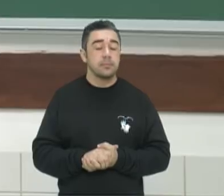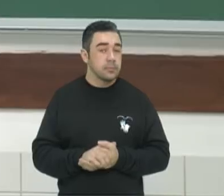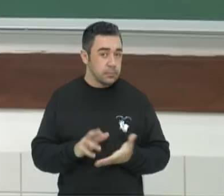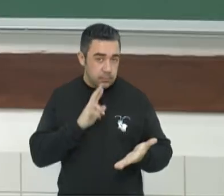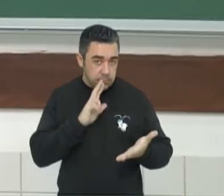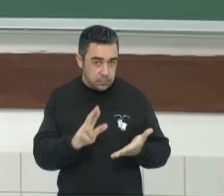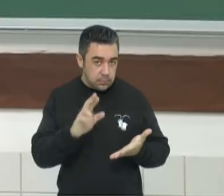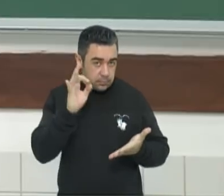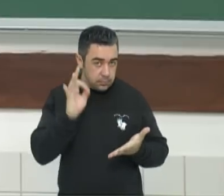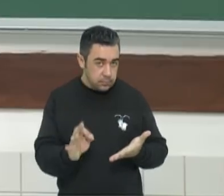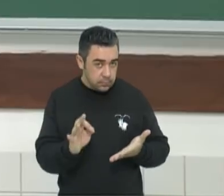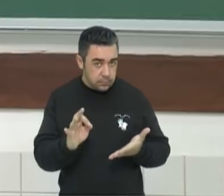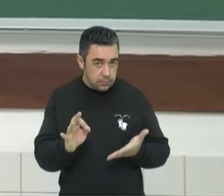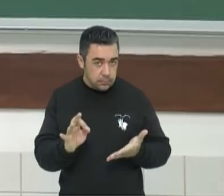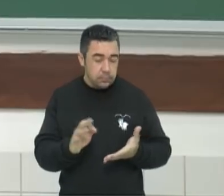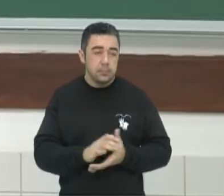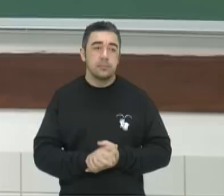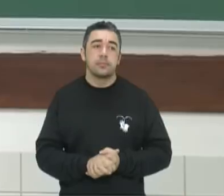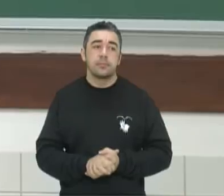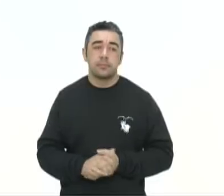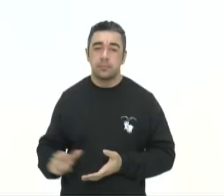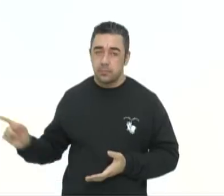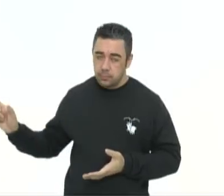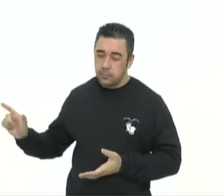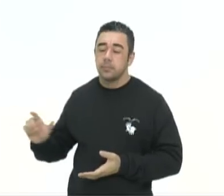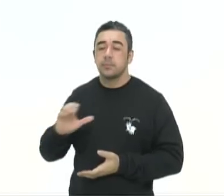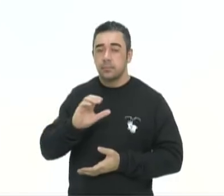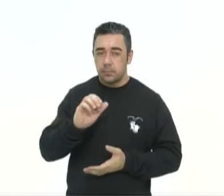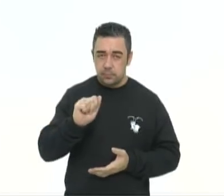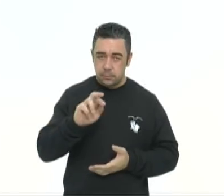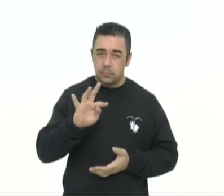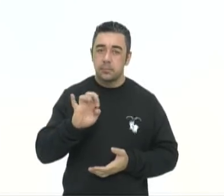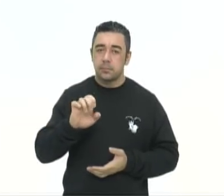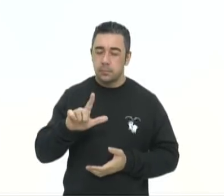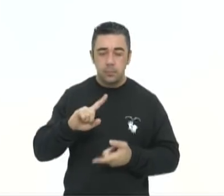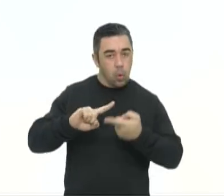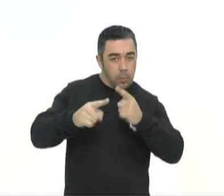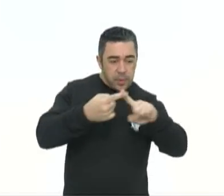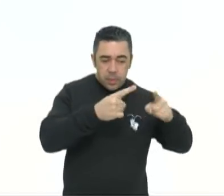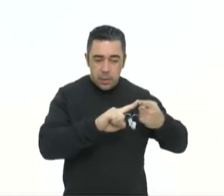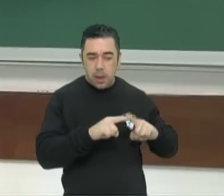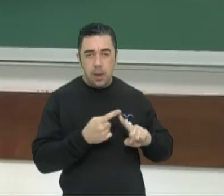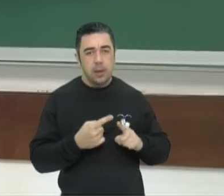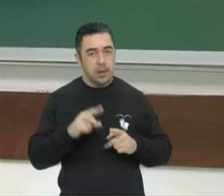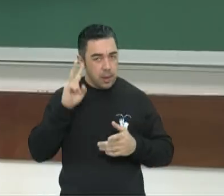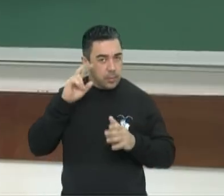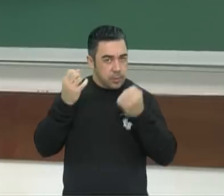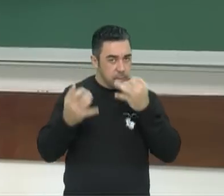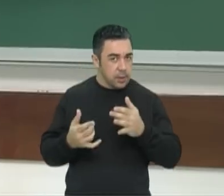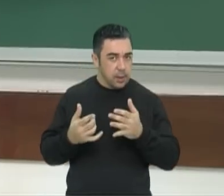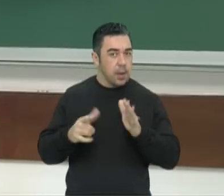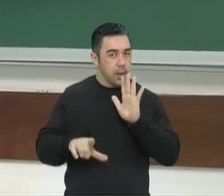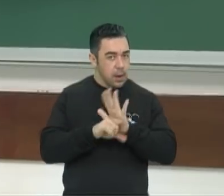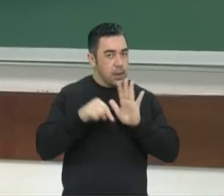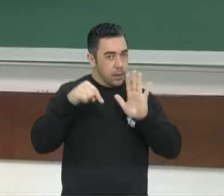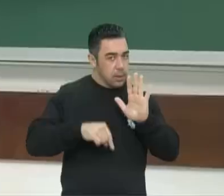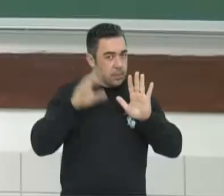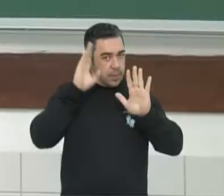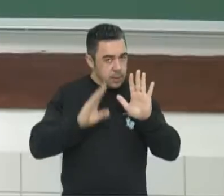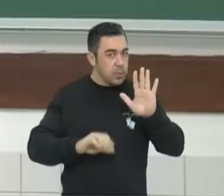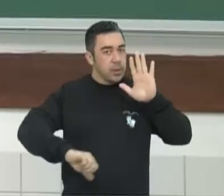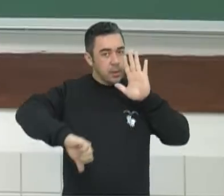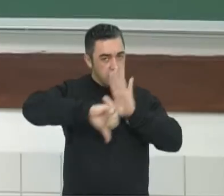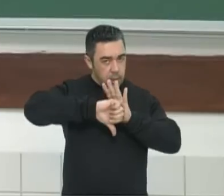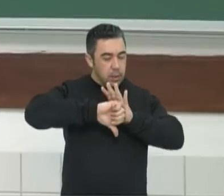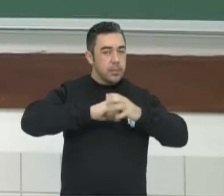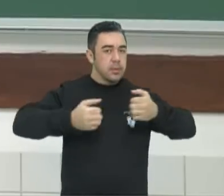E a resposta certa é cartel. Falamos lá no começo sobre a lei, que é crime no Brasil, demos